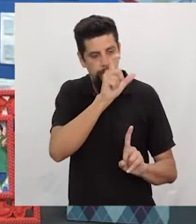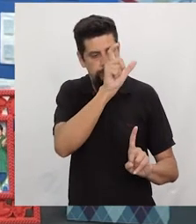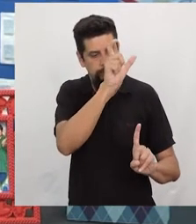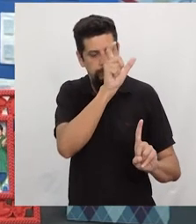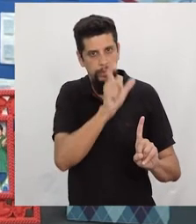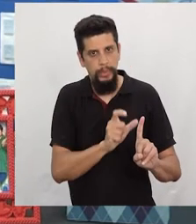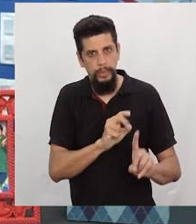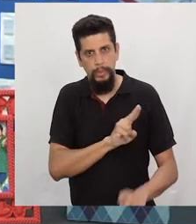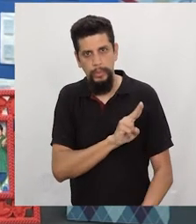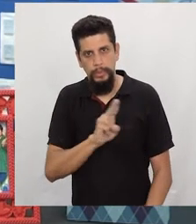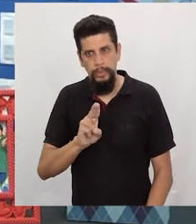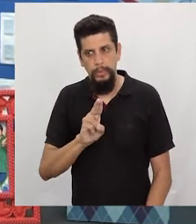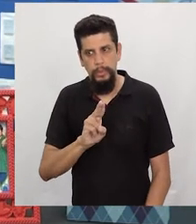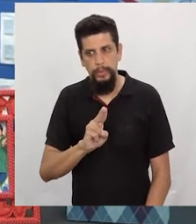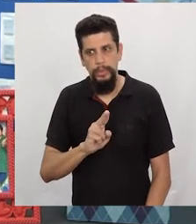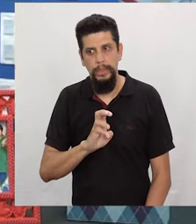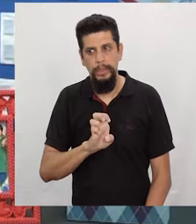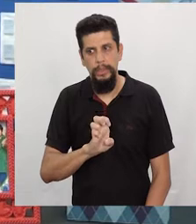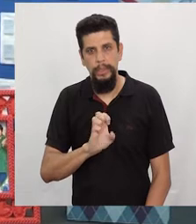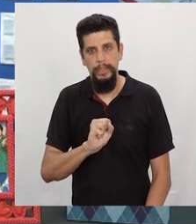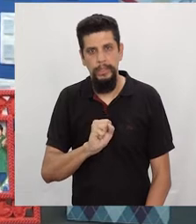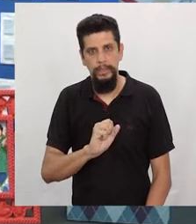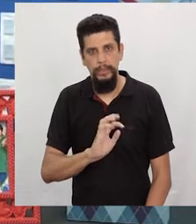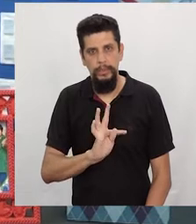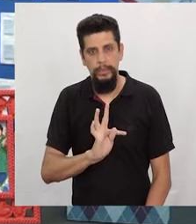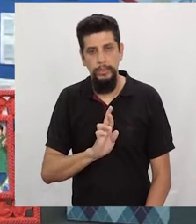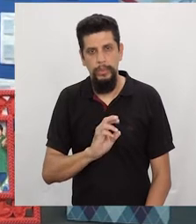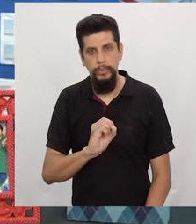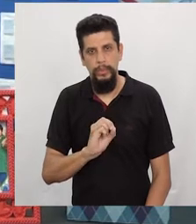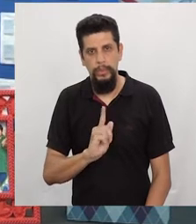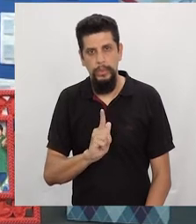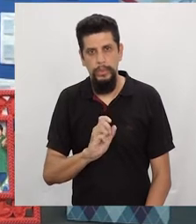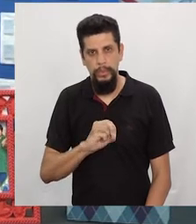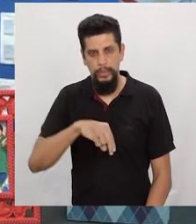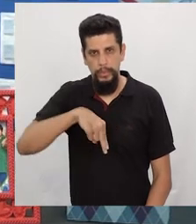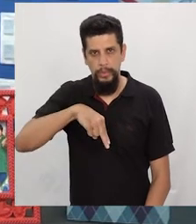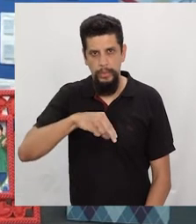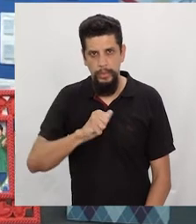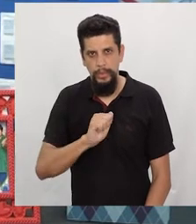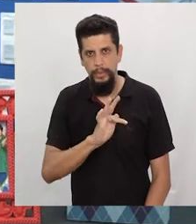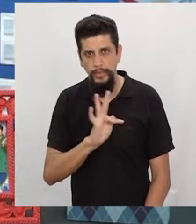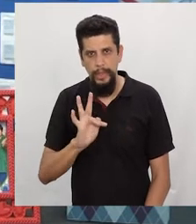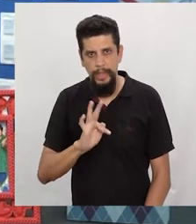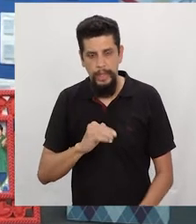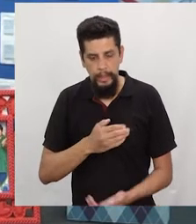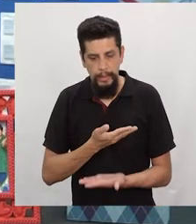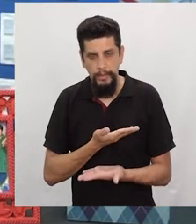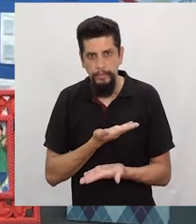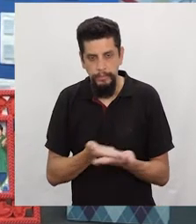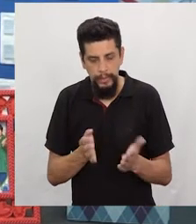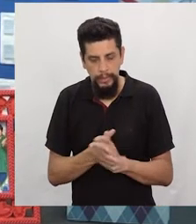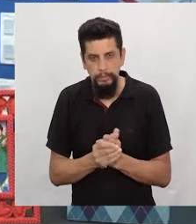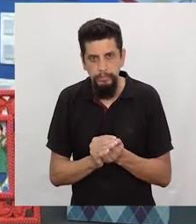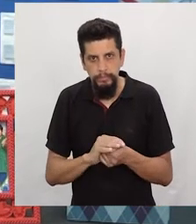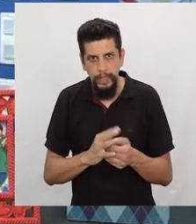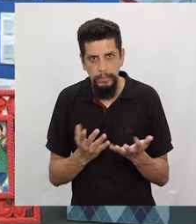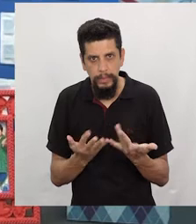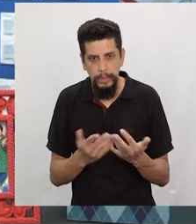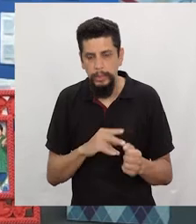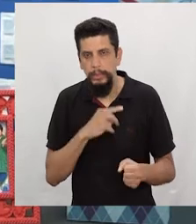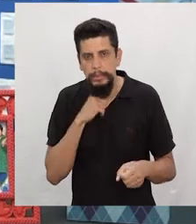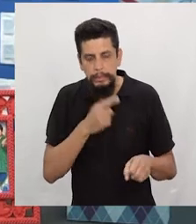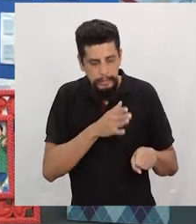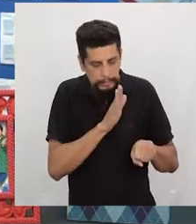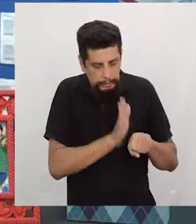conde chamado Estrogonofe. Ele perdera as mãos e não conseguira